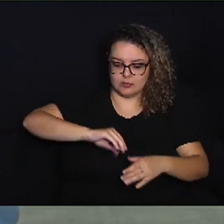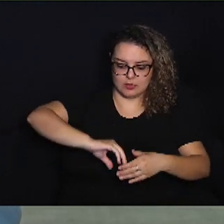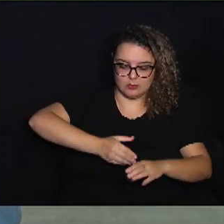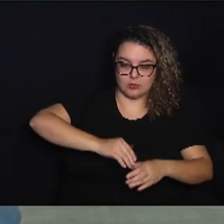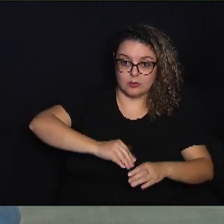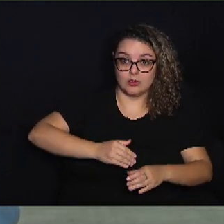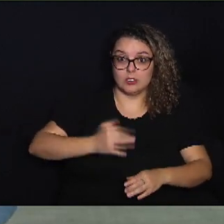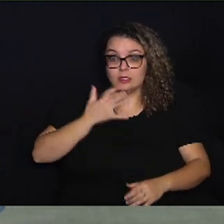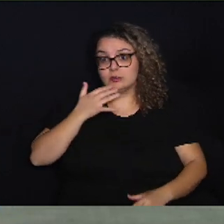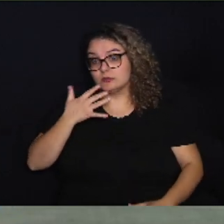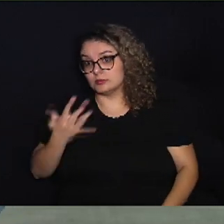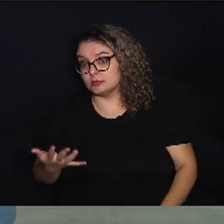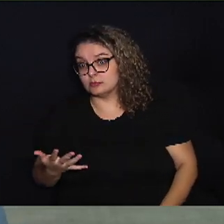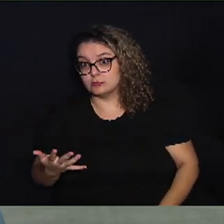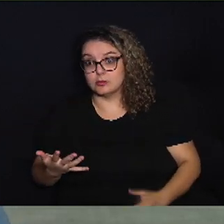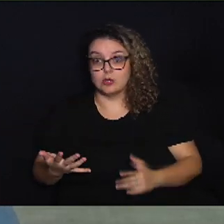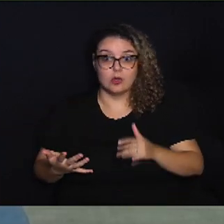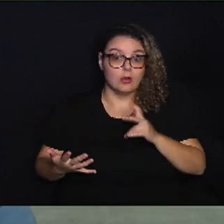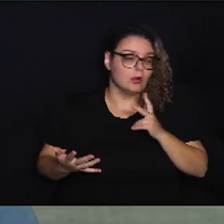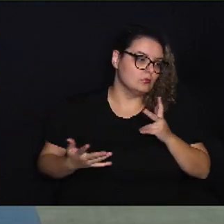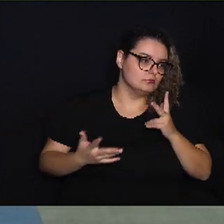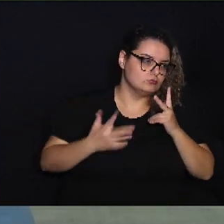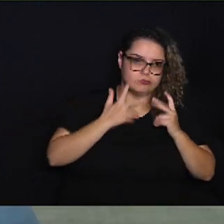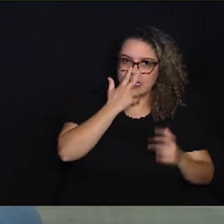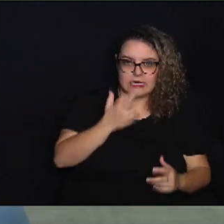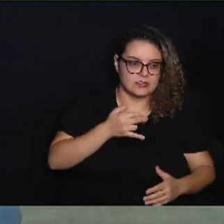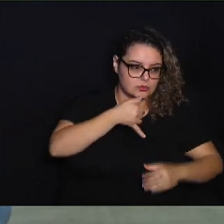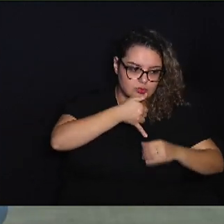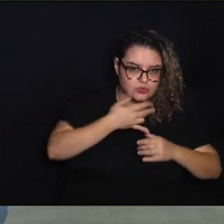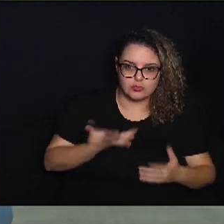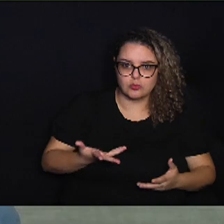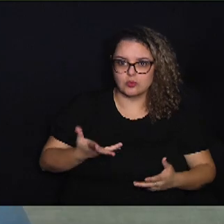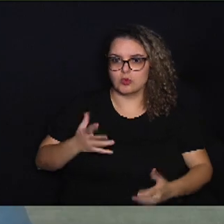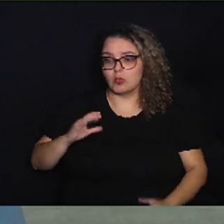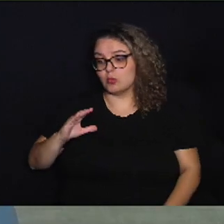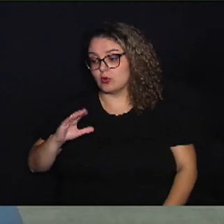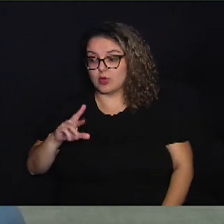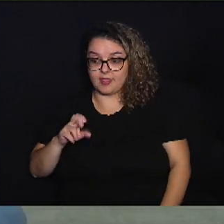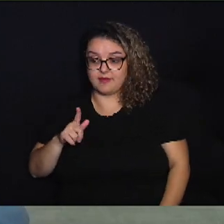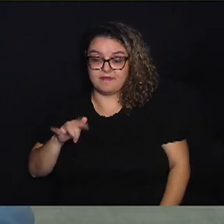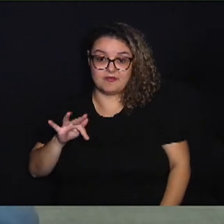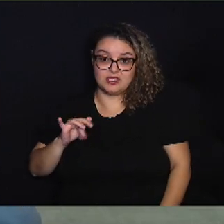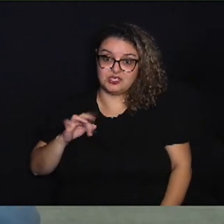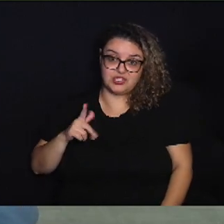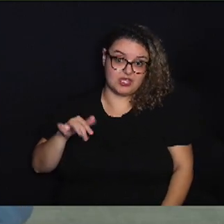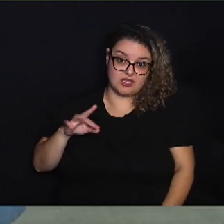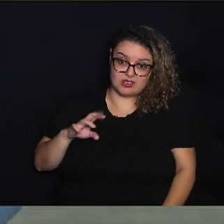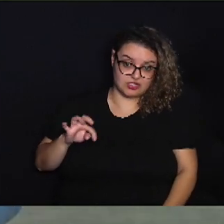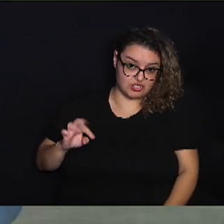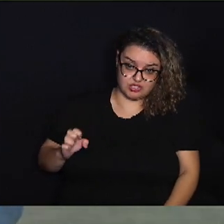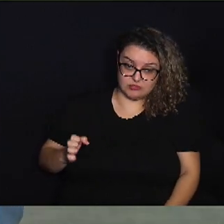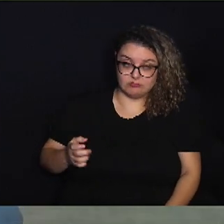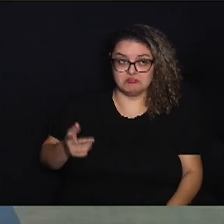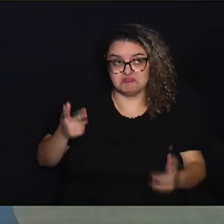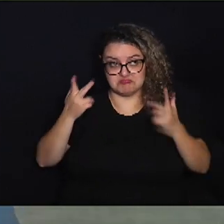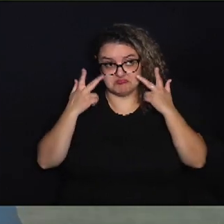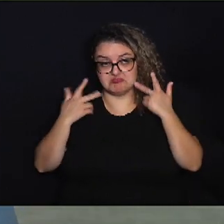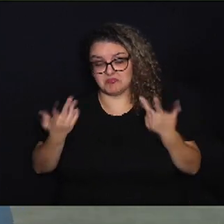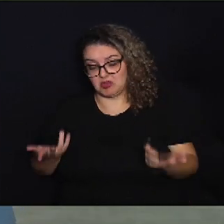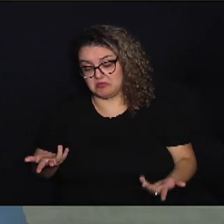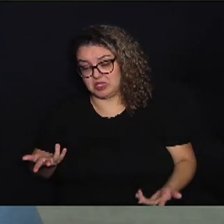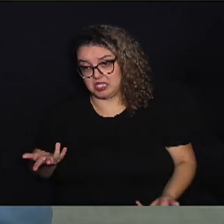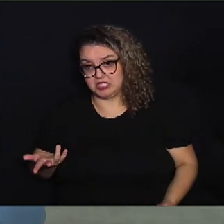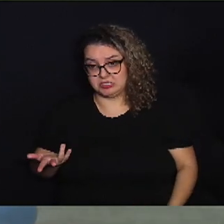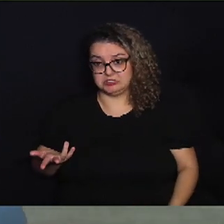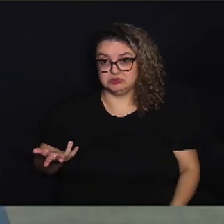cor semelhante ao suco ou semelhante ao refrigerante. Geralmente, às vezes,